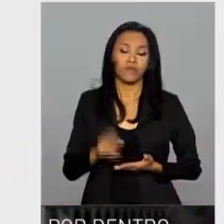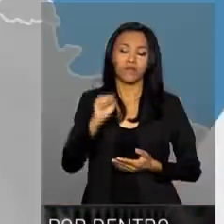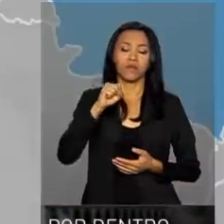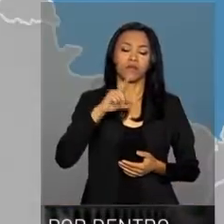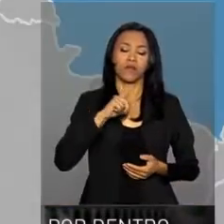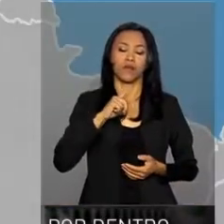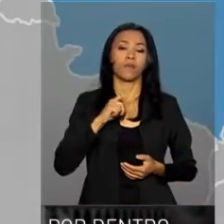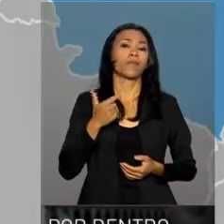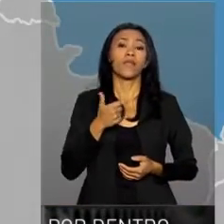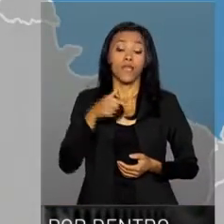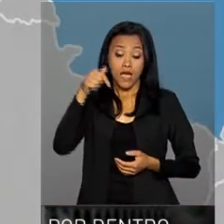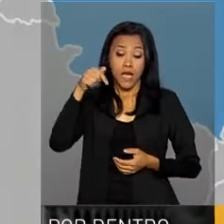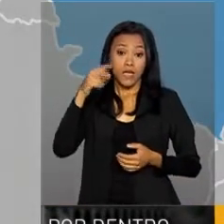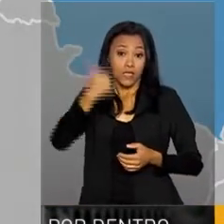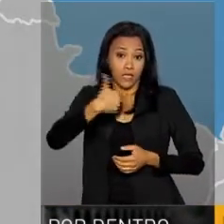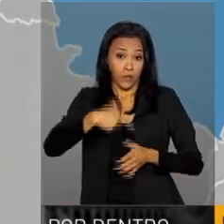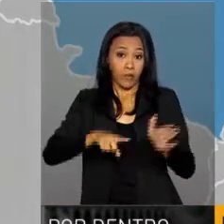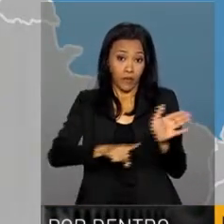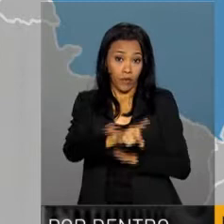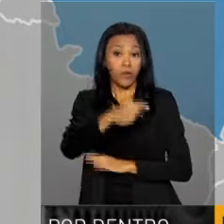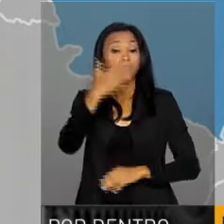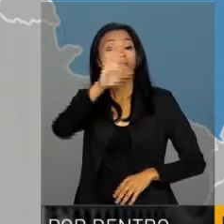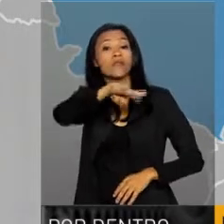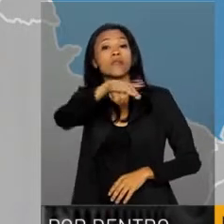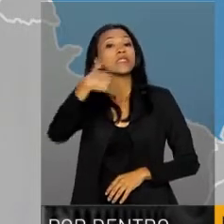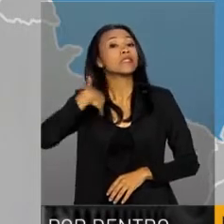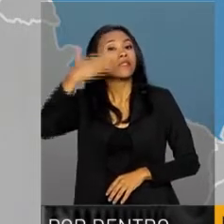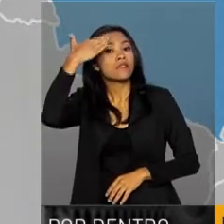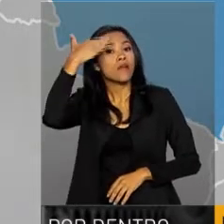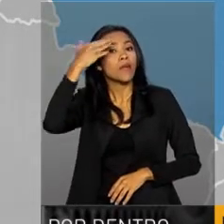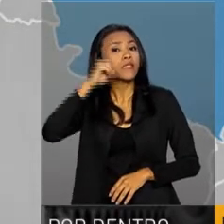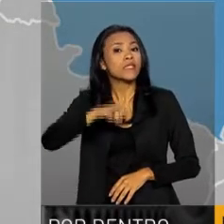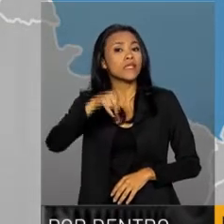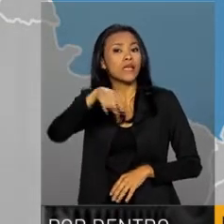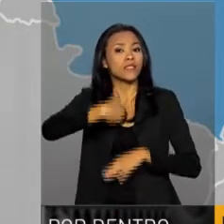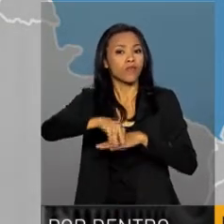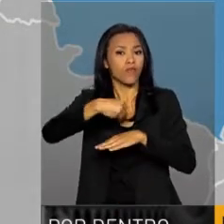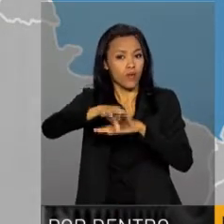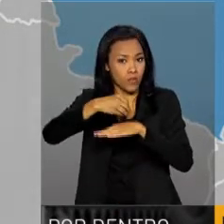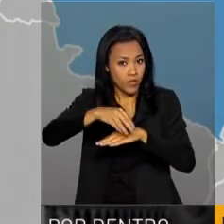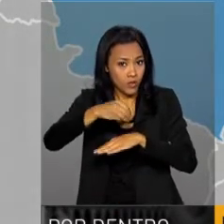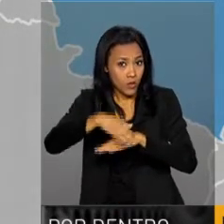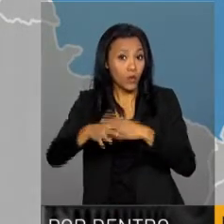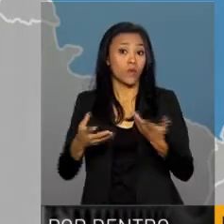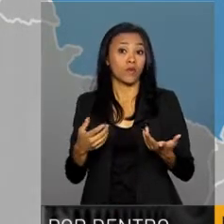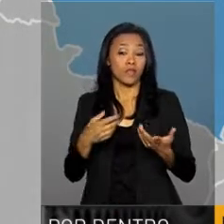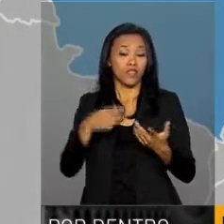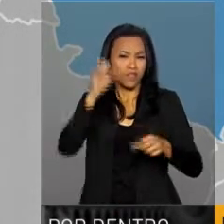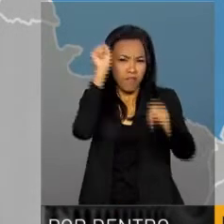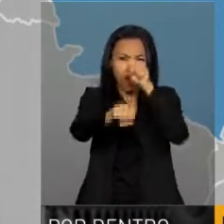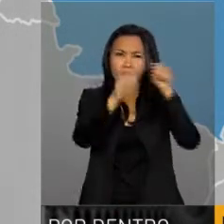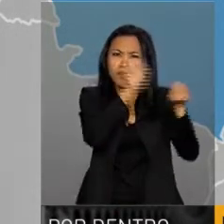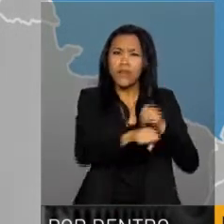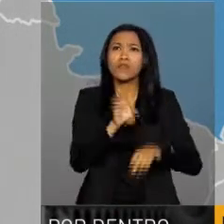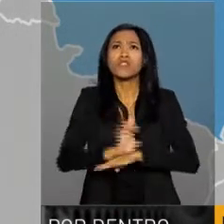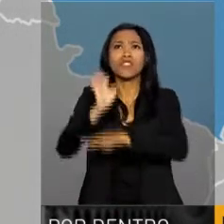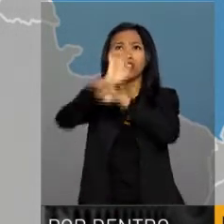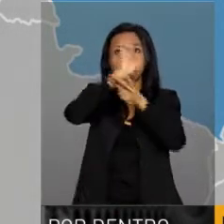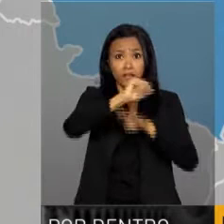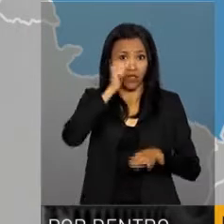na segunda pergunta gostaria só sabendo a senhora se esses dados atualizados sobre feminicídios em cada estado estão disponíveis